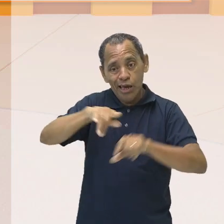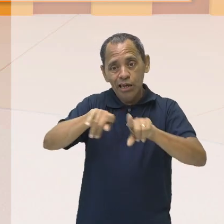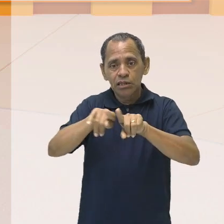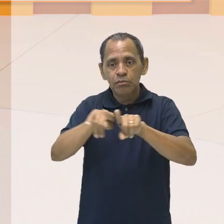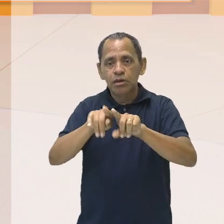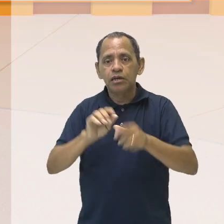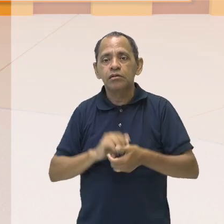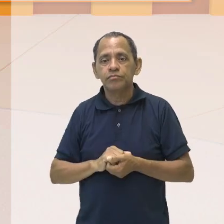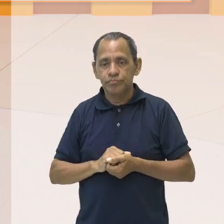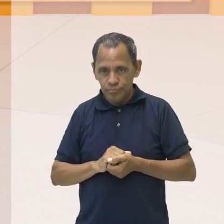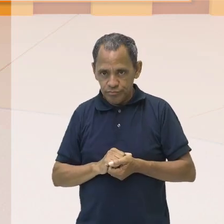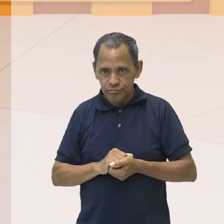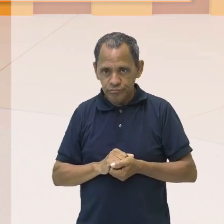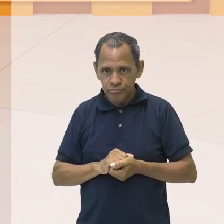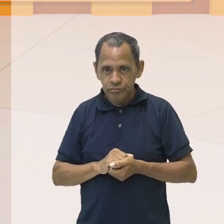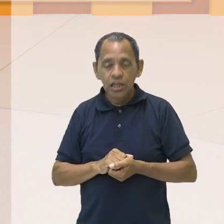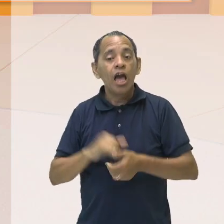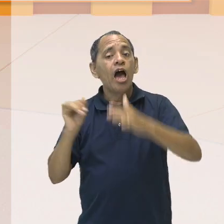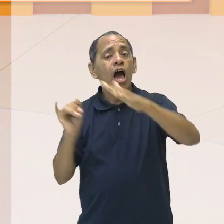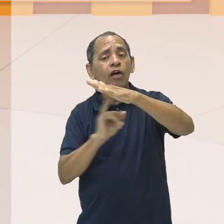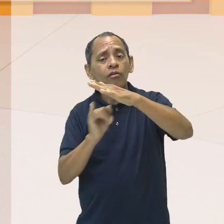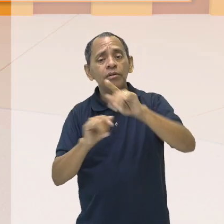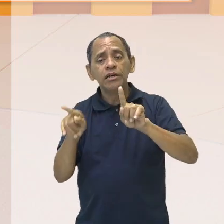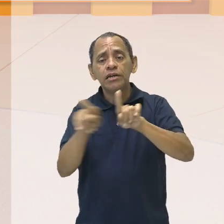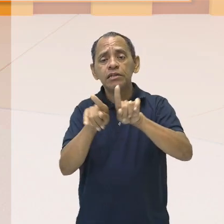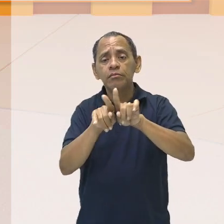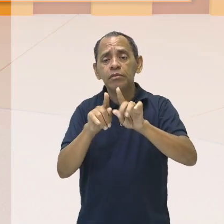a informalidade ela também